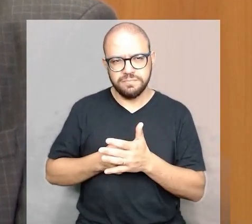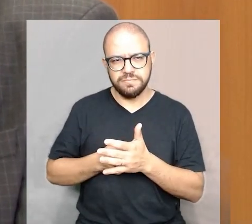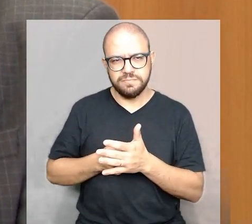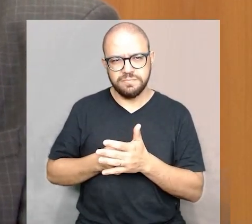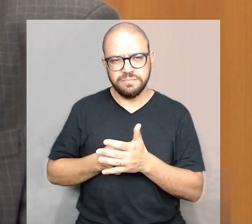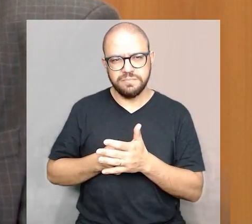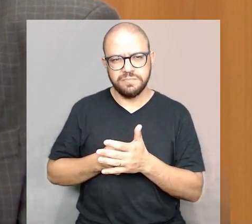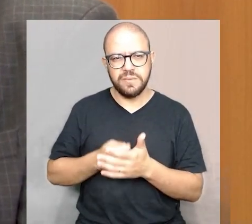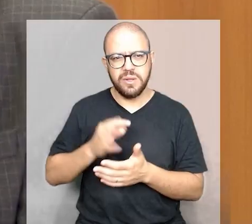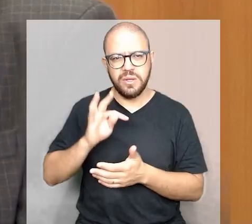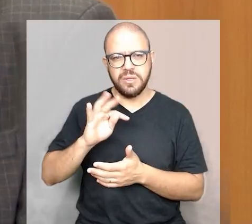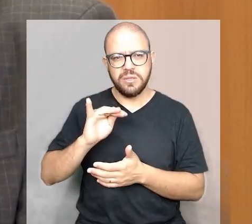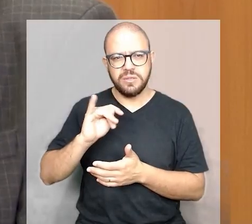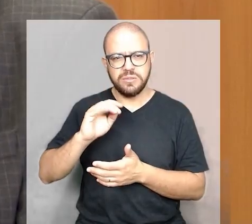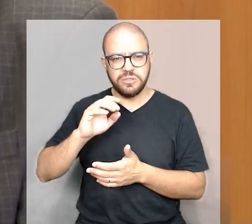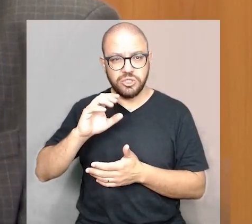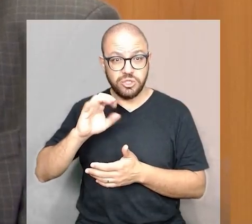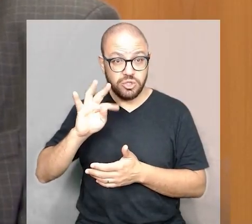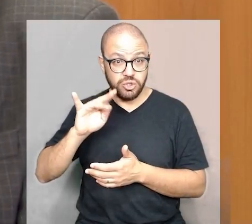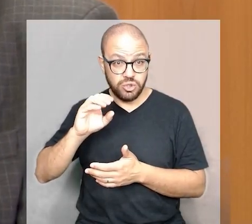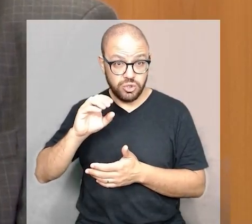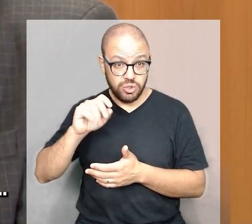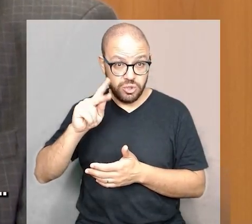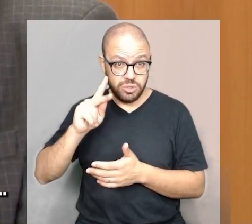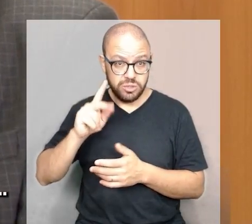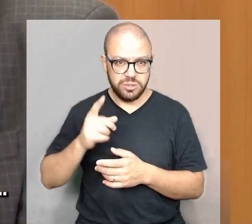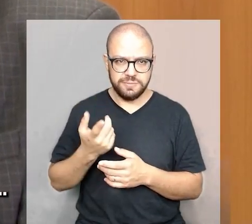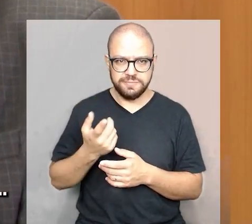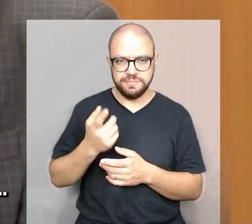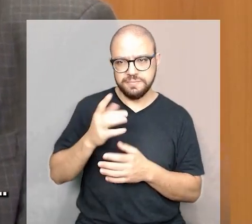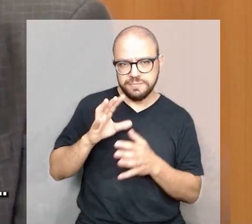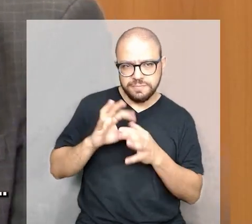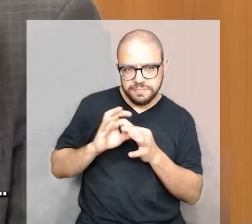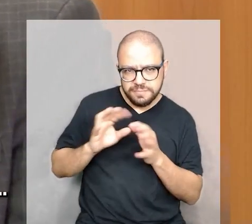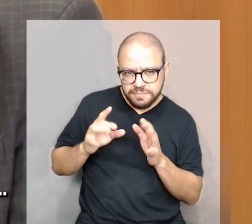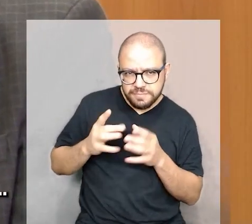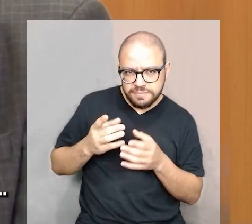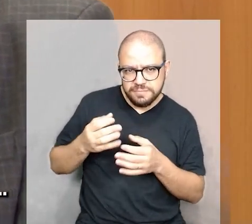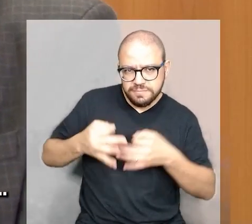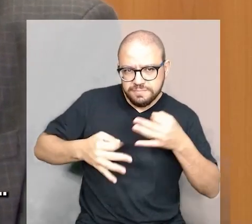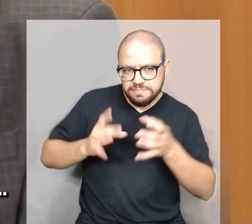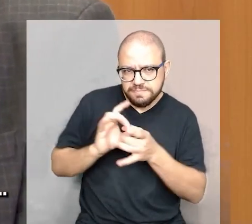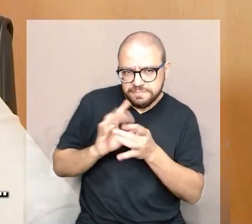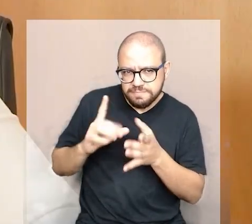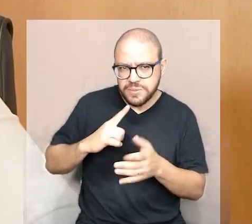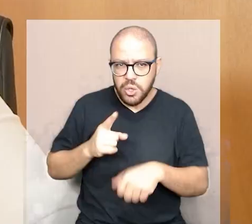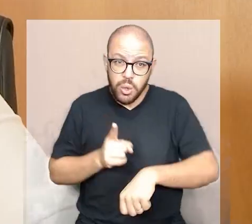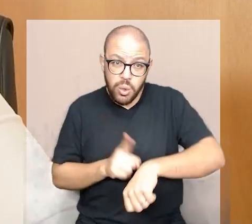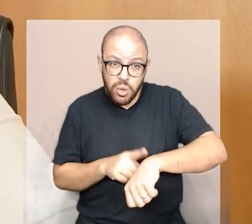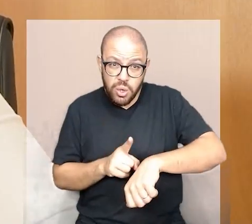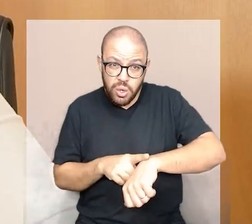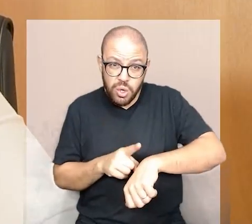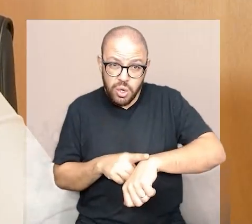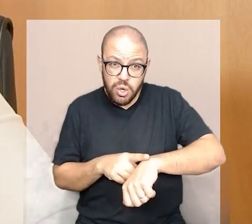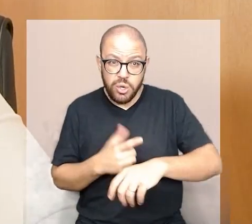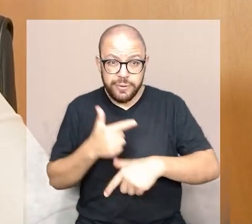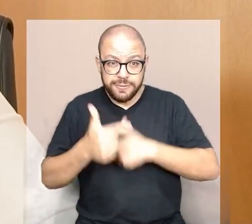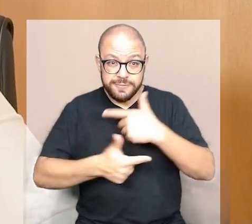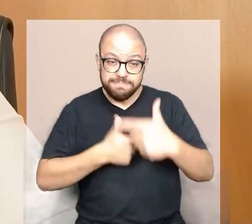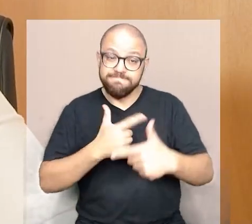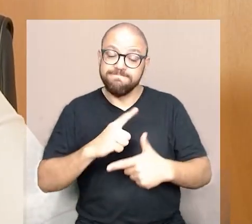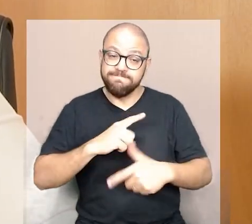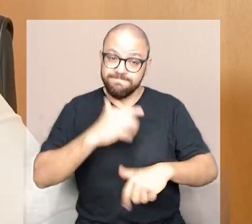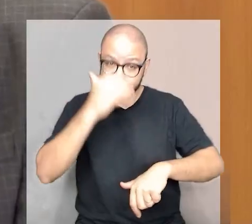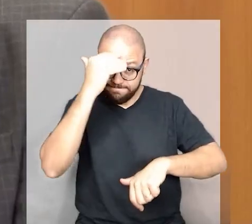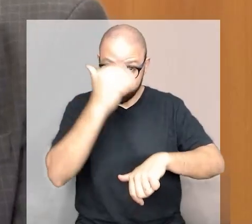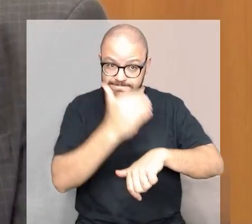TikTok, porque ele não observou as condições, se tem autorização judicial, porque tem horário para ver o